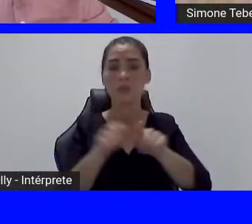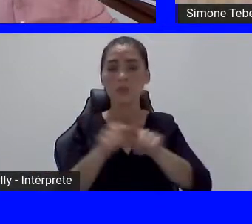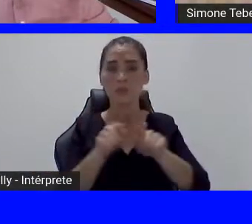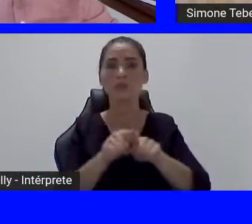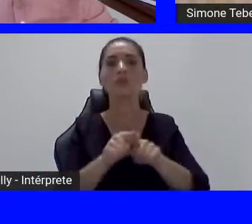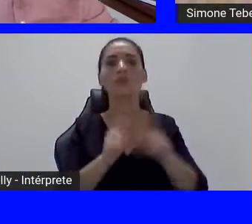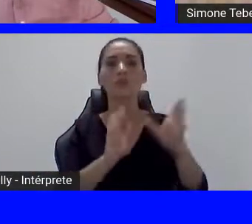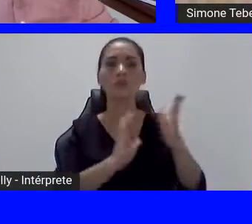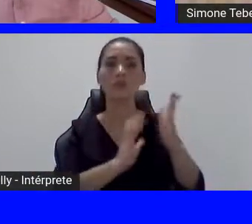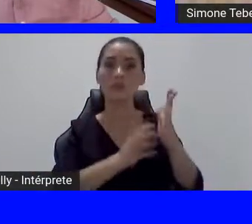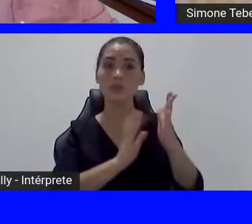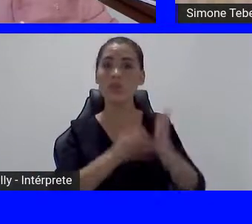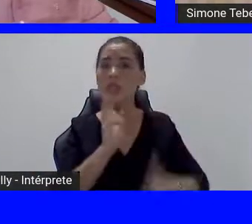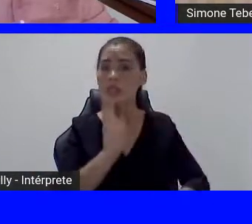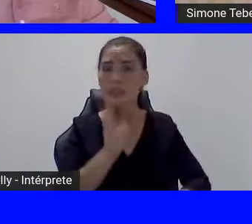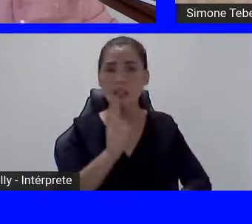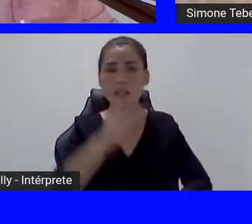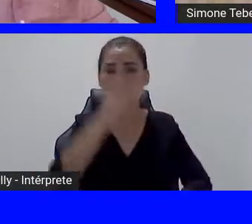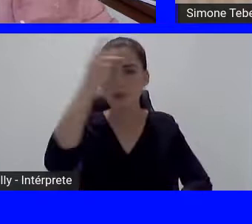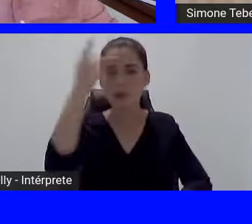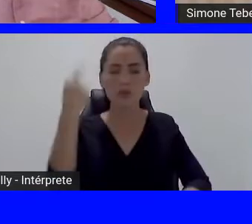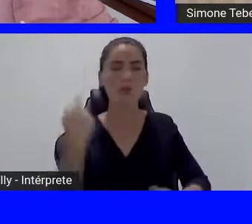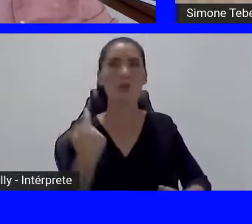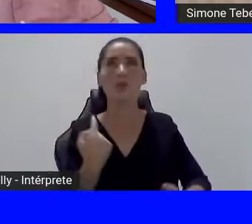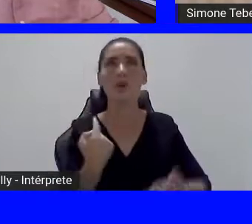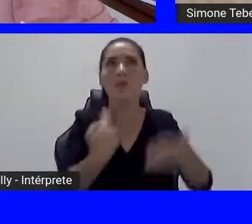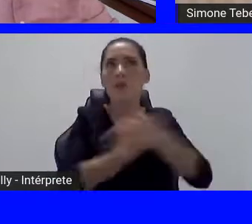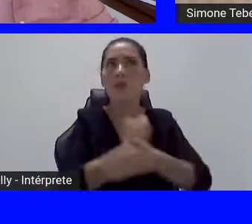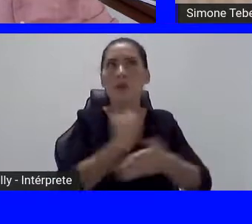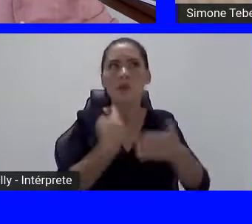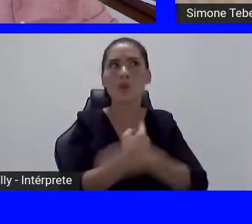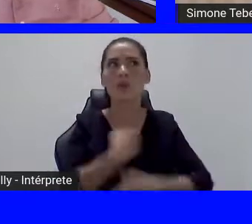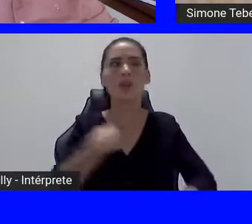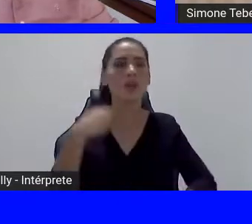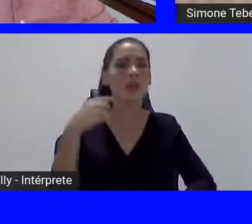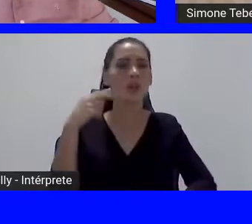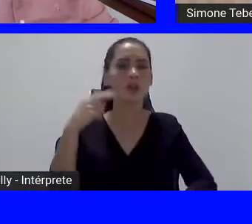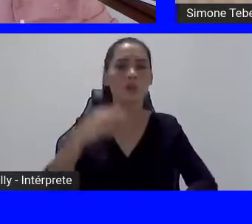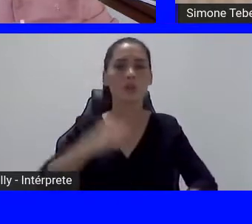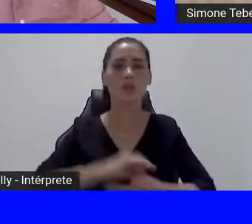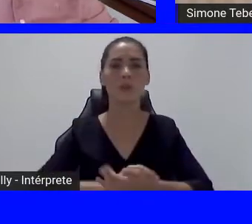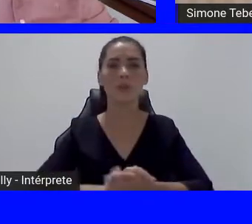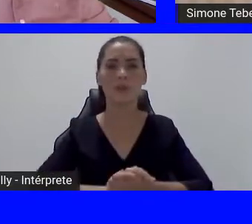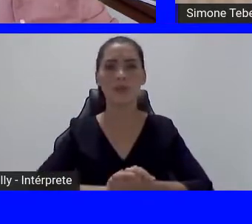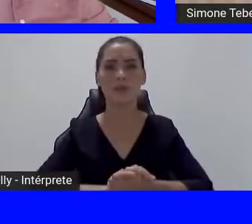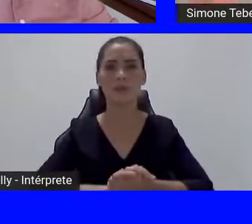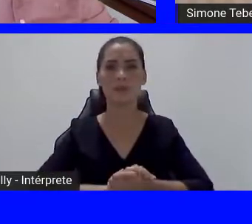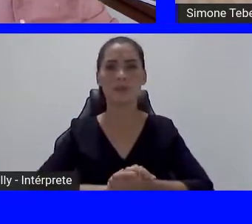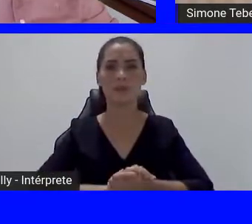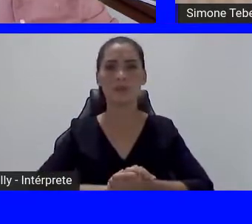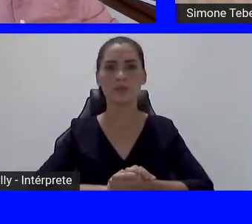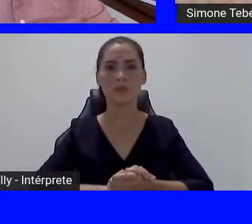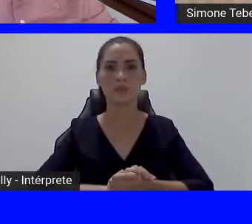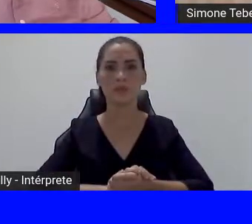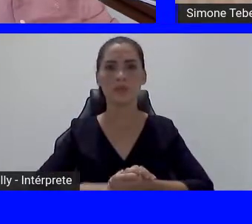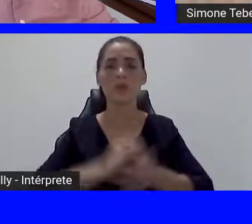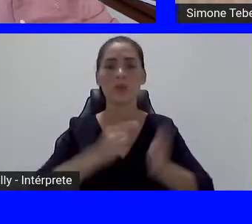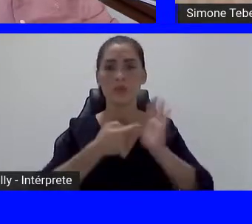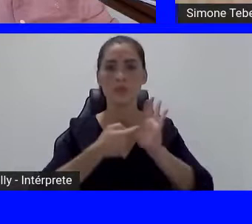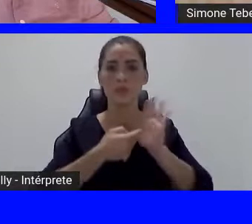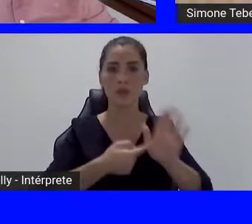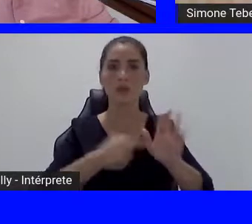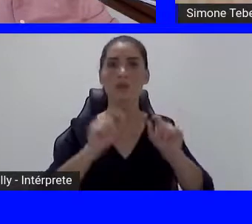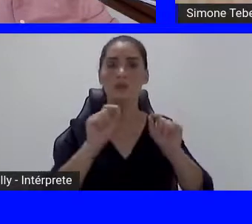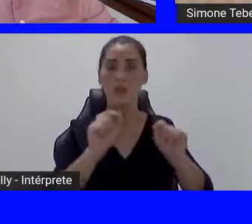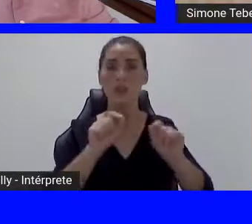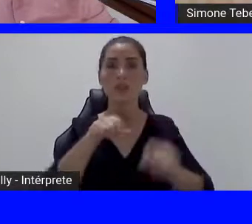que alguém me questiona, lembra sempre de um único senador. Então, o que mostra que se é um único senador falando é que a gente tem mais do que a